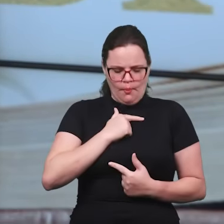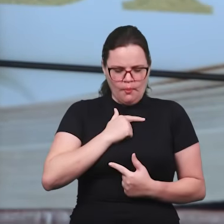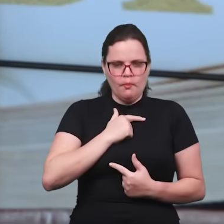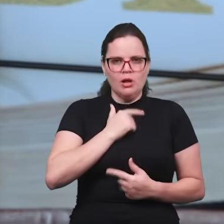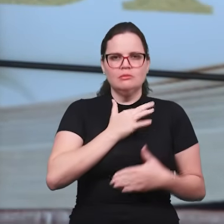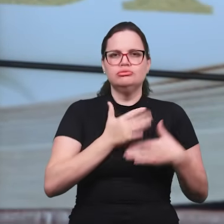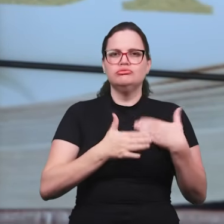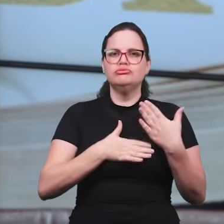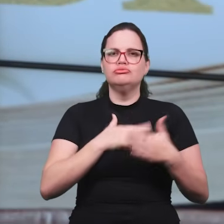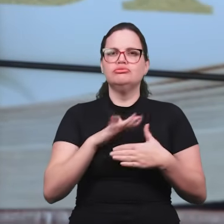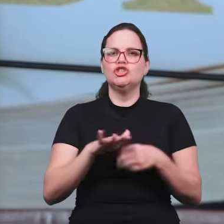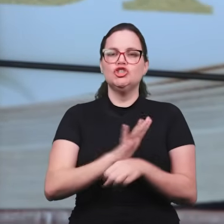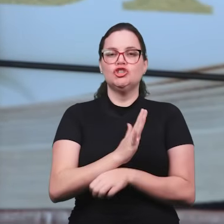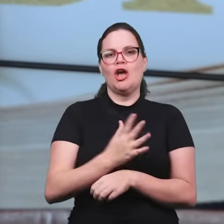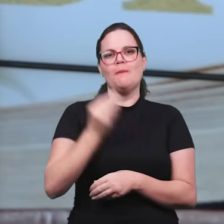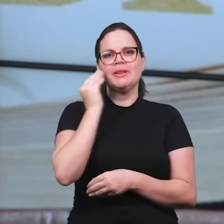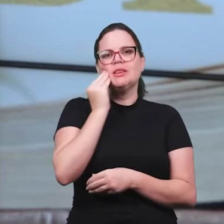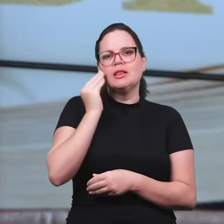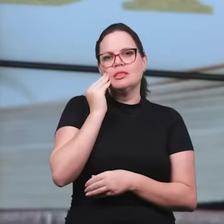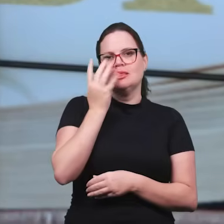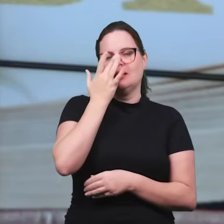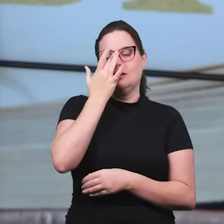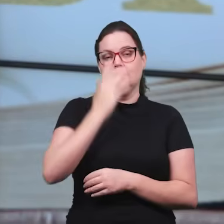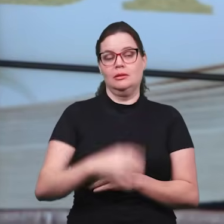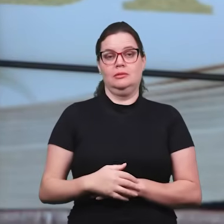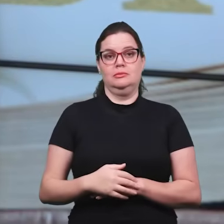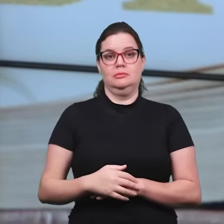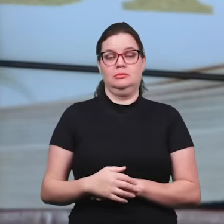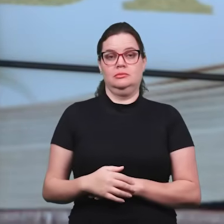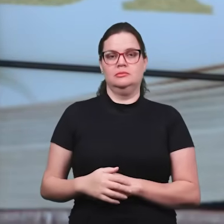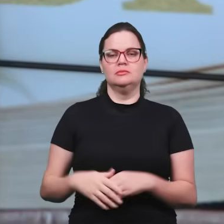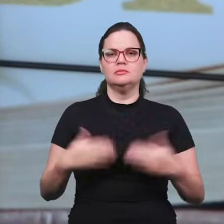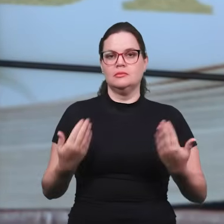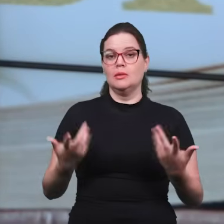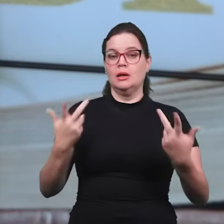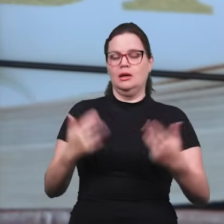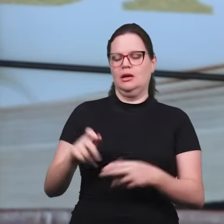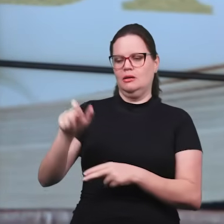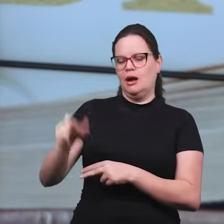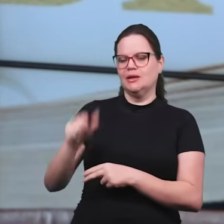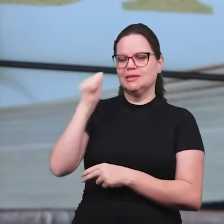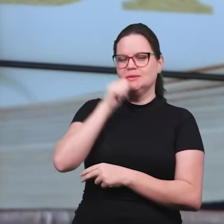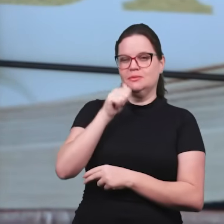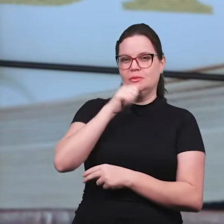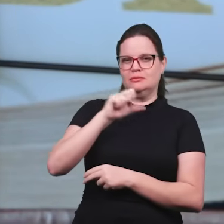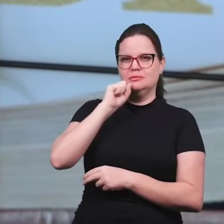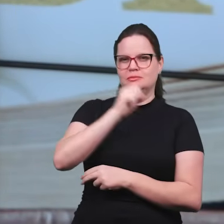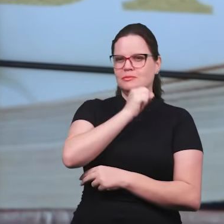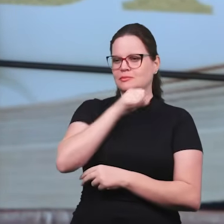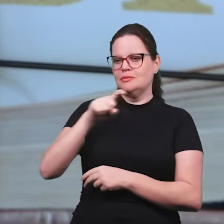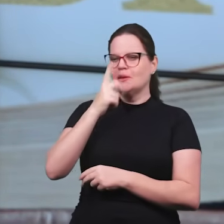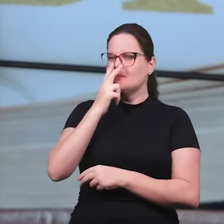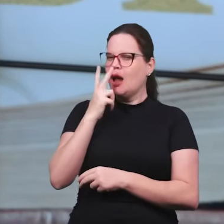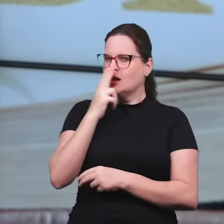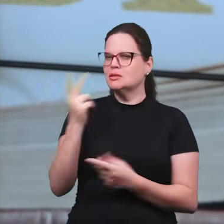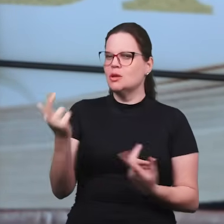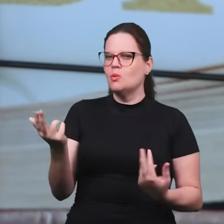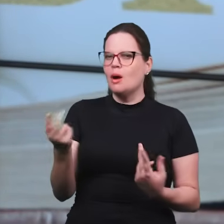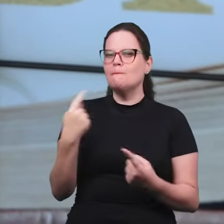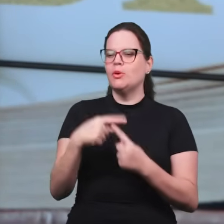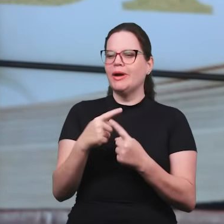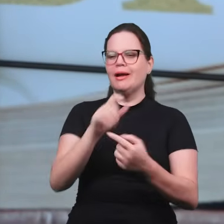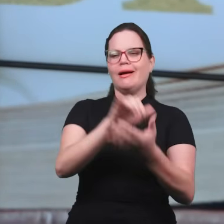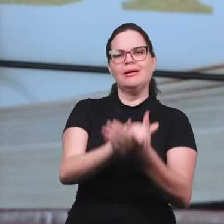objetivo de alegria, de felicidade. Então é isso que essa mulher demonstra estar vivendo naquele momento.